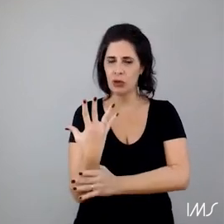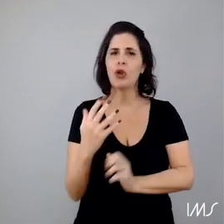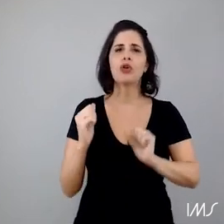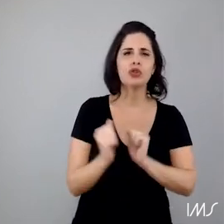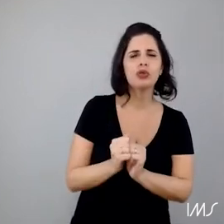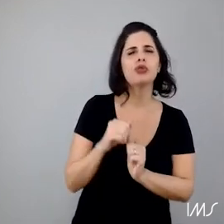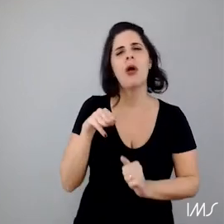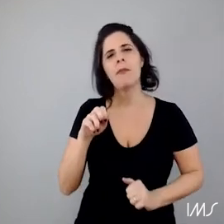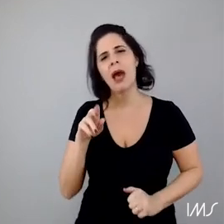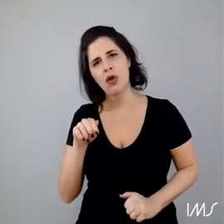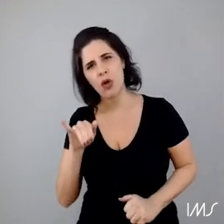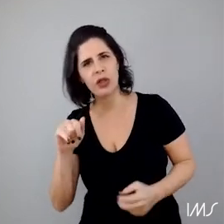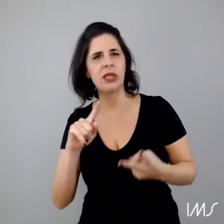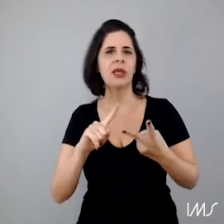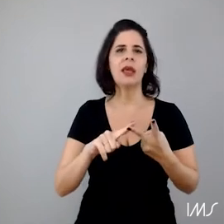Bom,